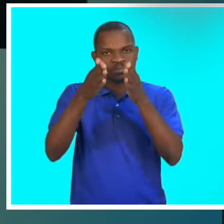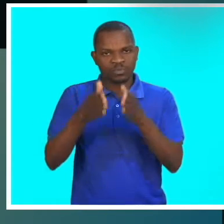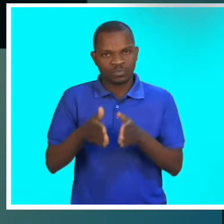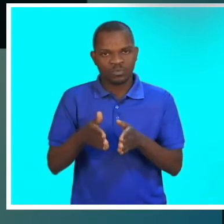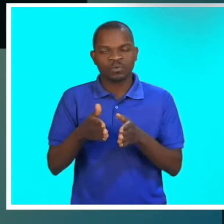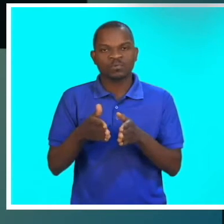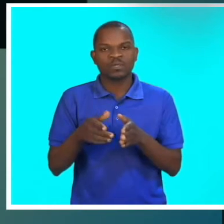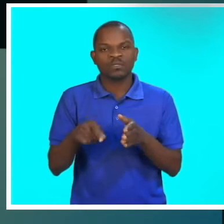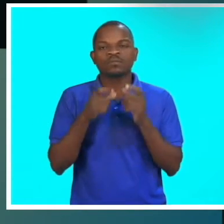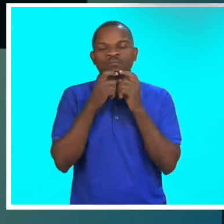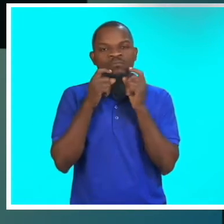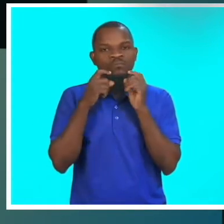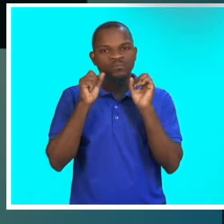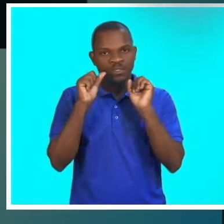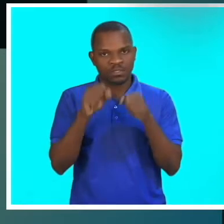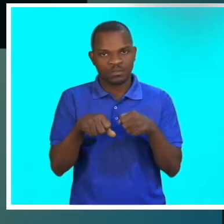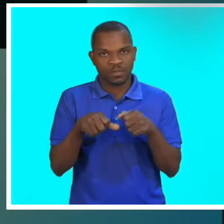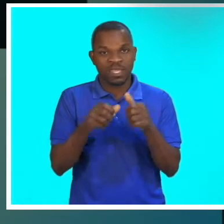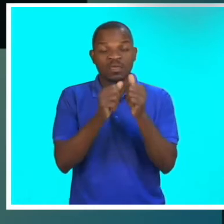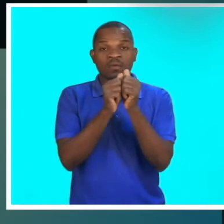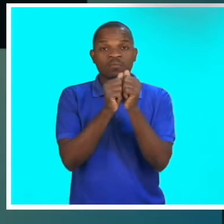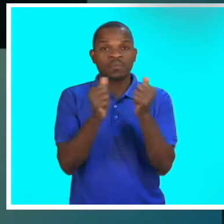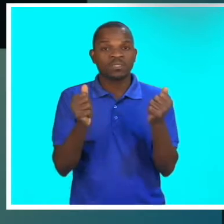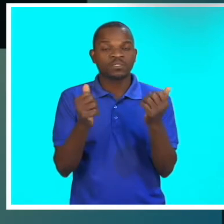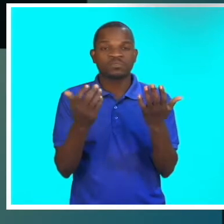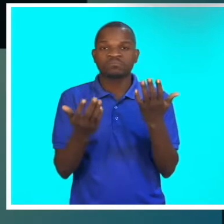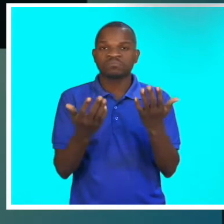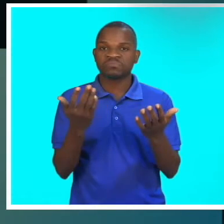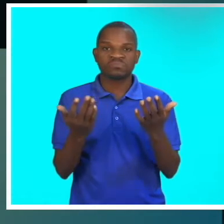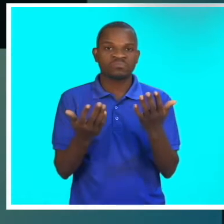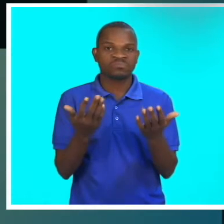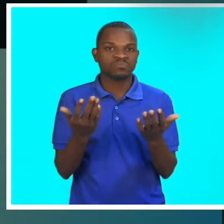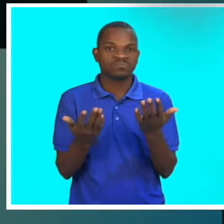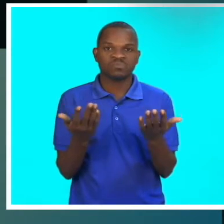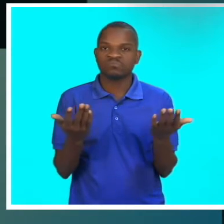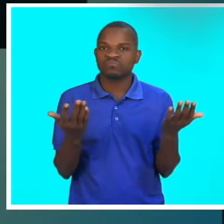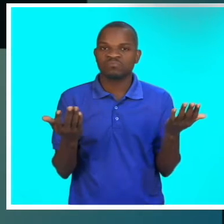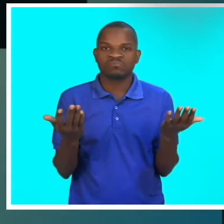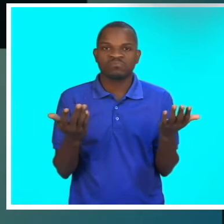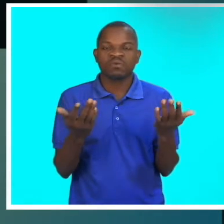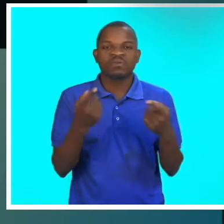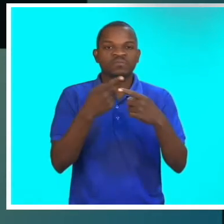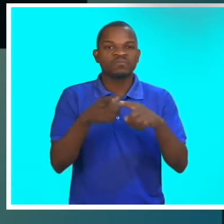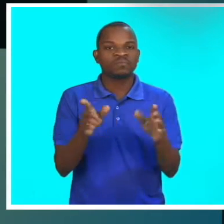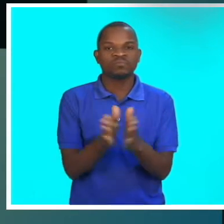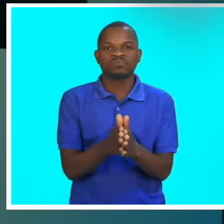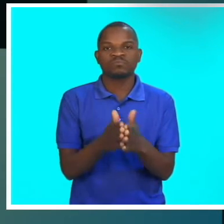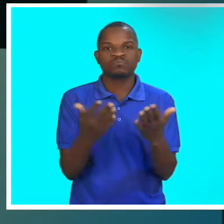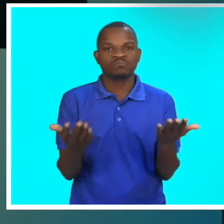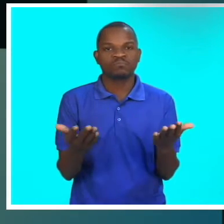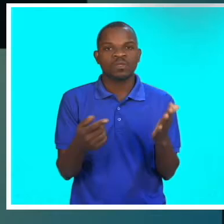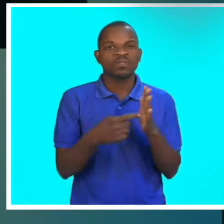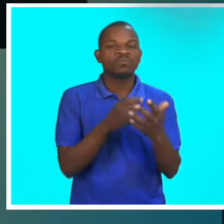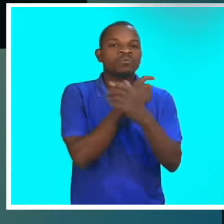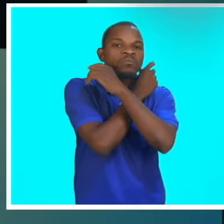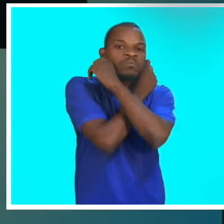país, mas não há nenhuma federalização, nem multa, nem nada.